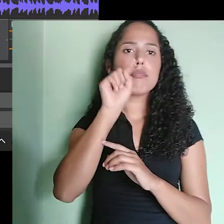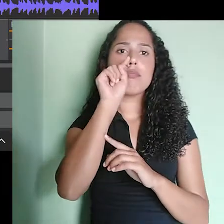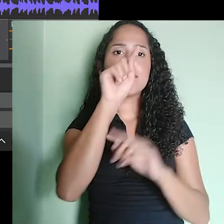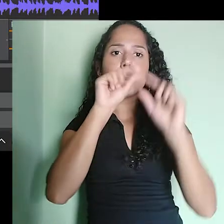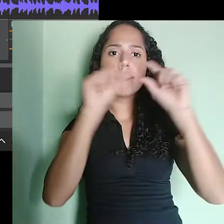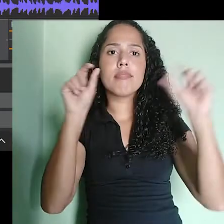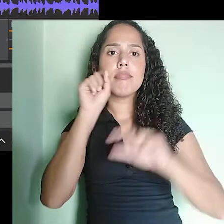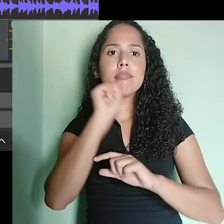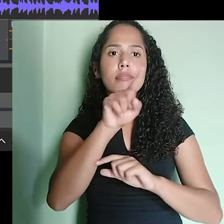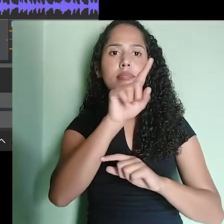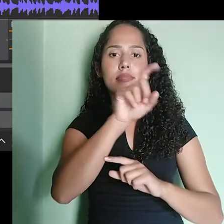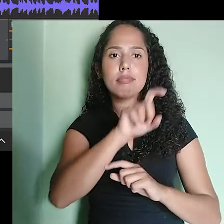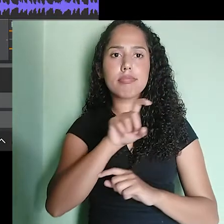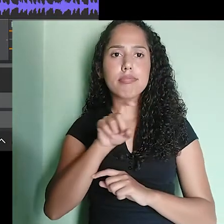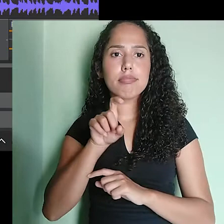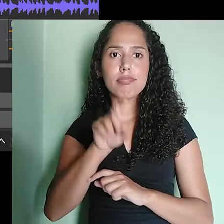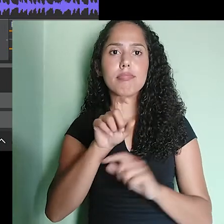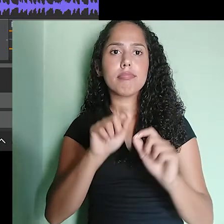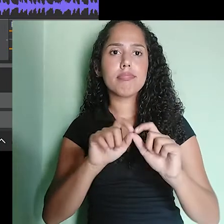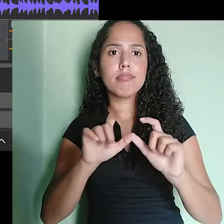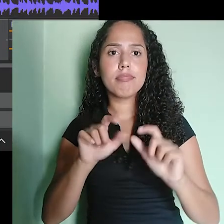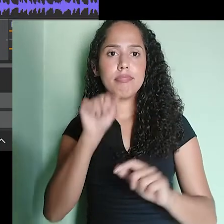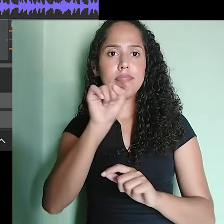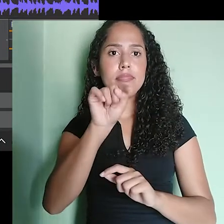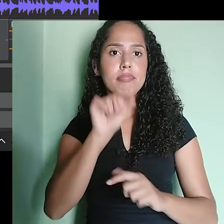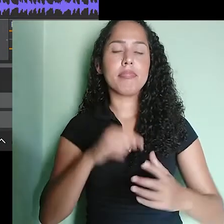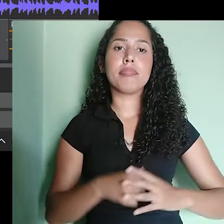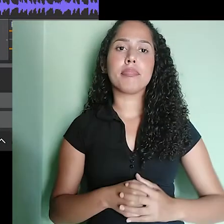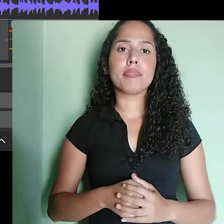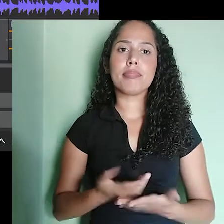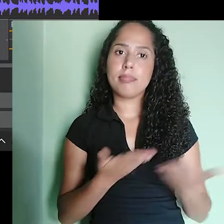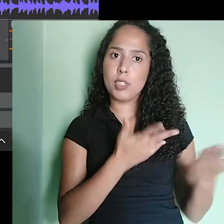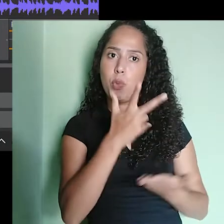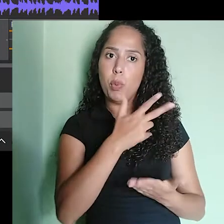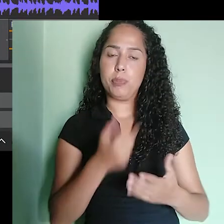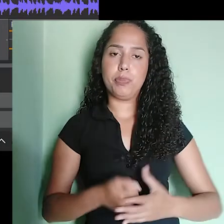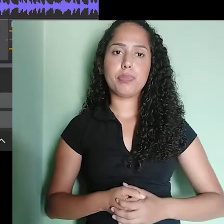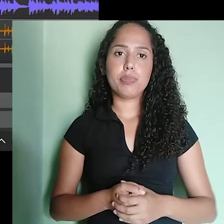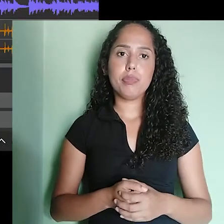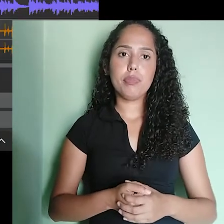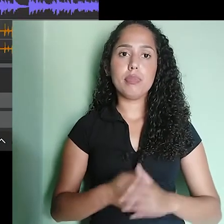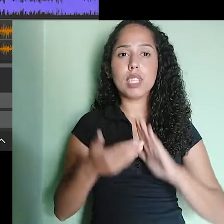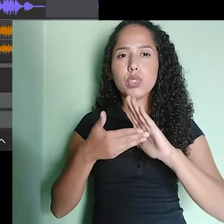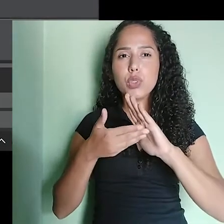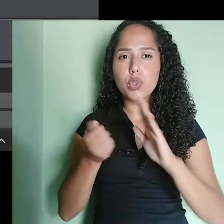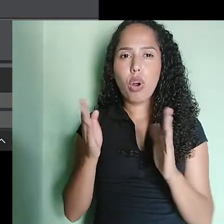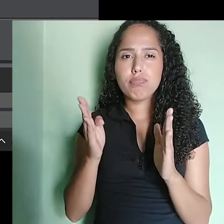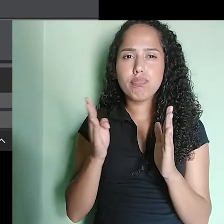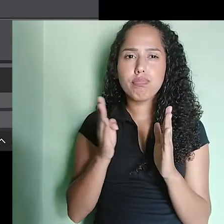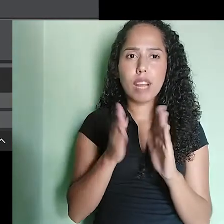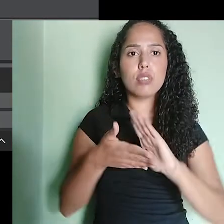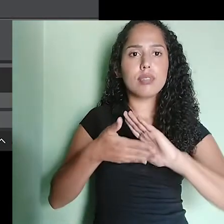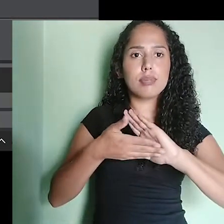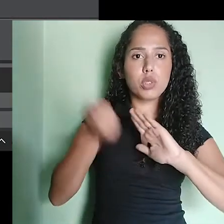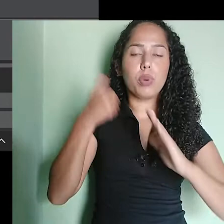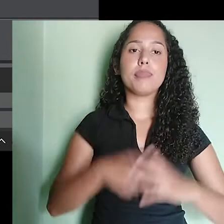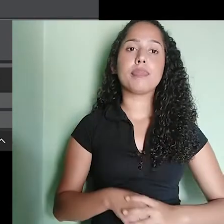e arrasto. Pronto. Tirei. Vou lá no final também do